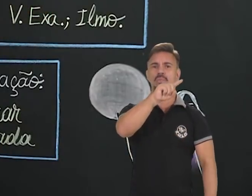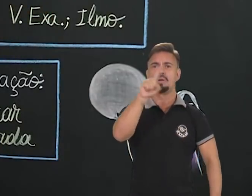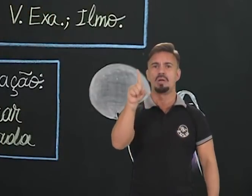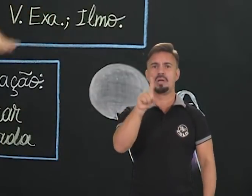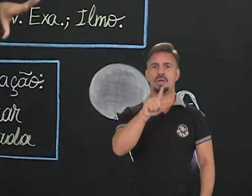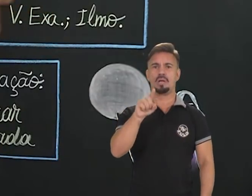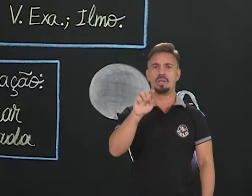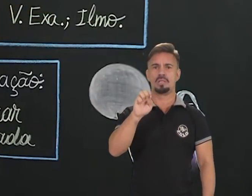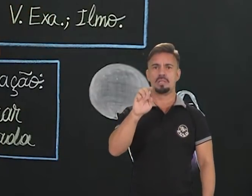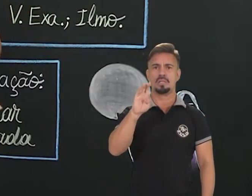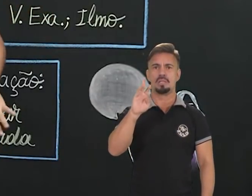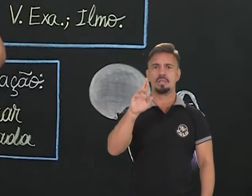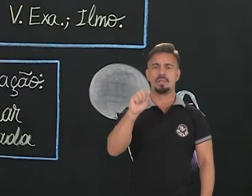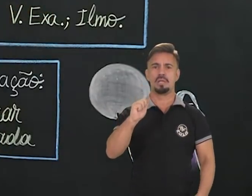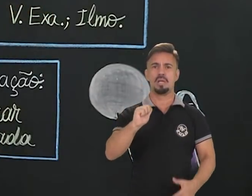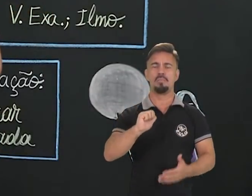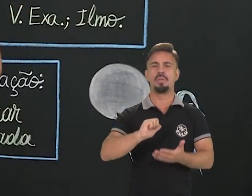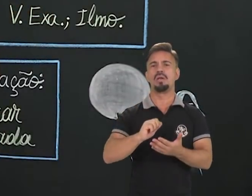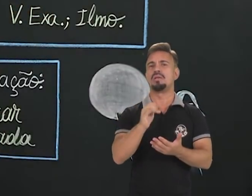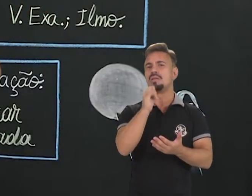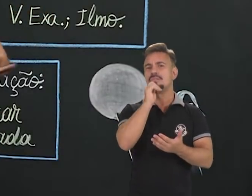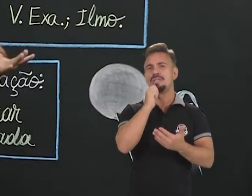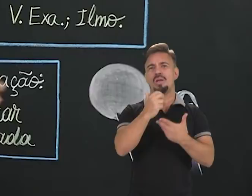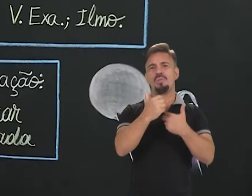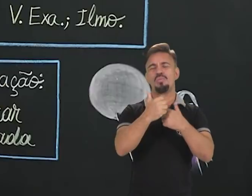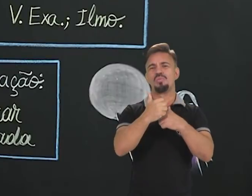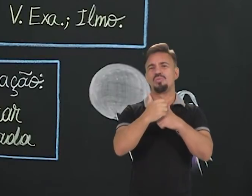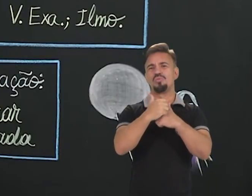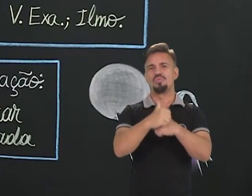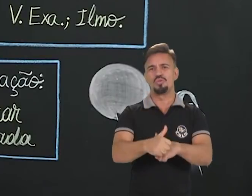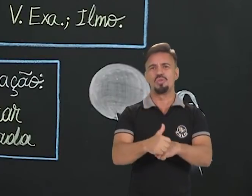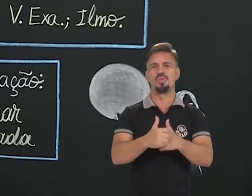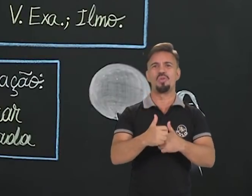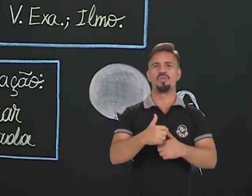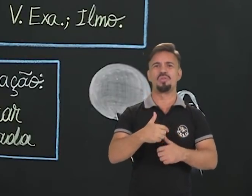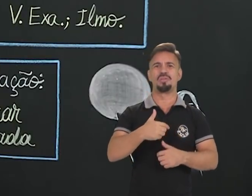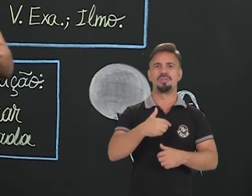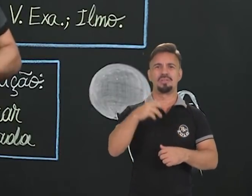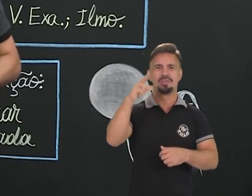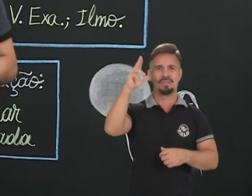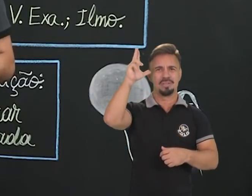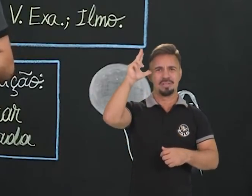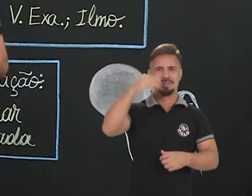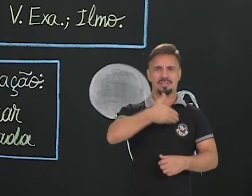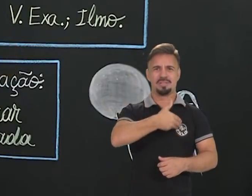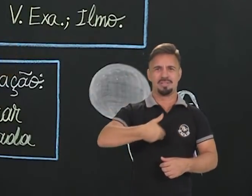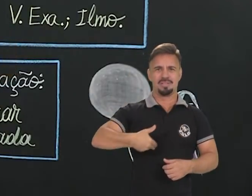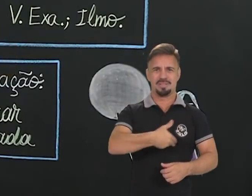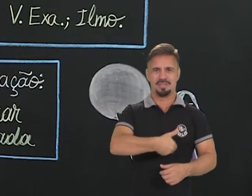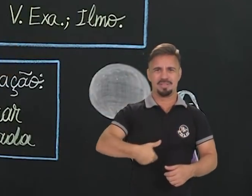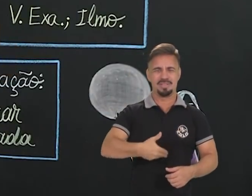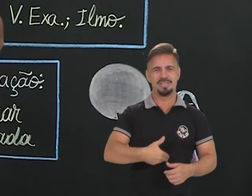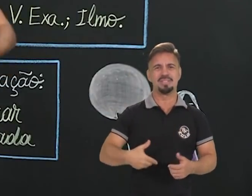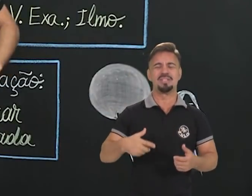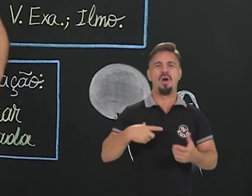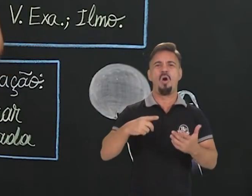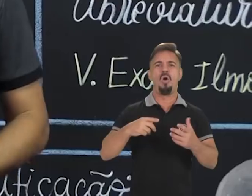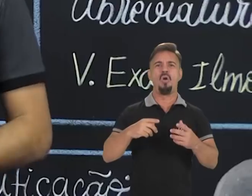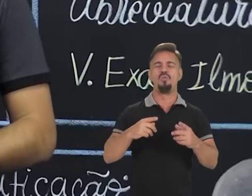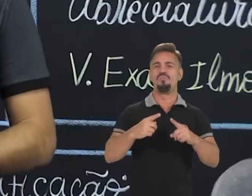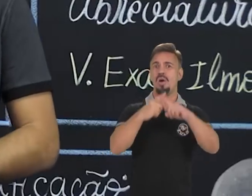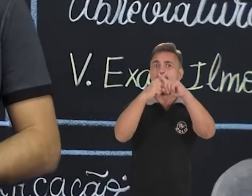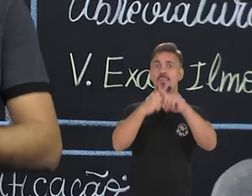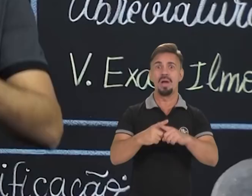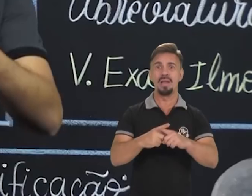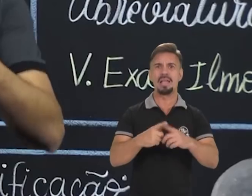dar zebra. Um jogo, por exemplo, quando tem um resultado que ninguém esperava, um concurso, um reality show, algum concurso, alguma competição,